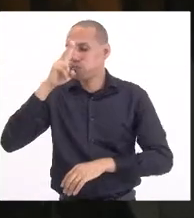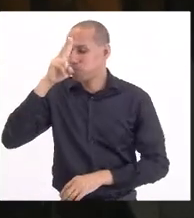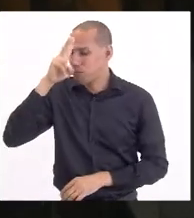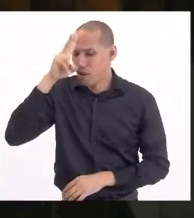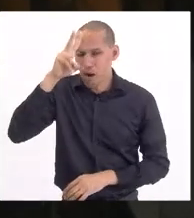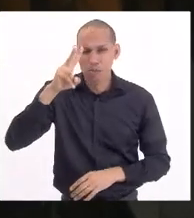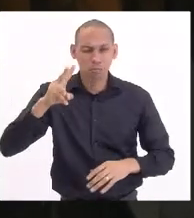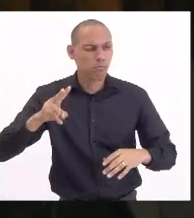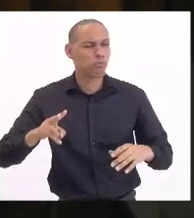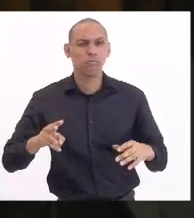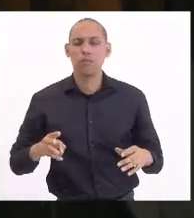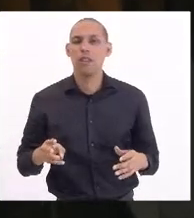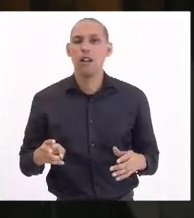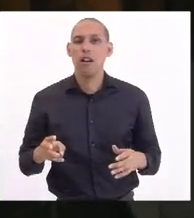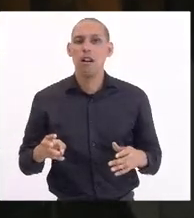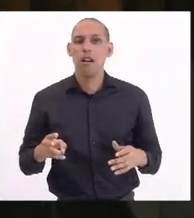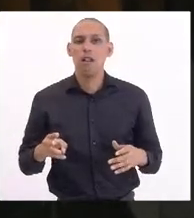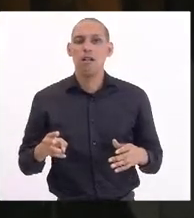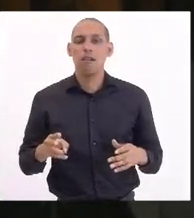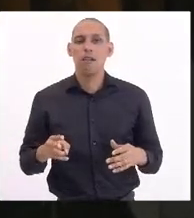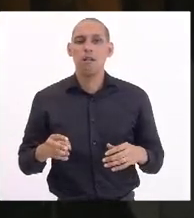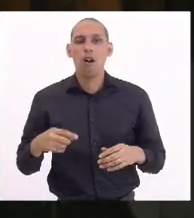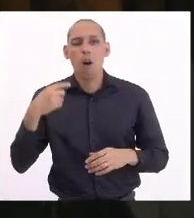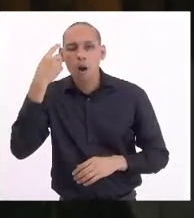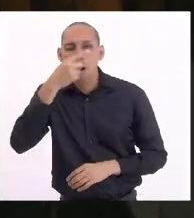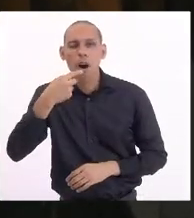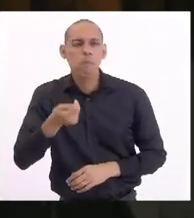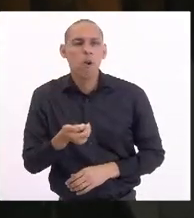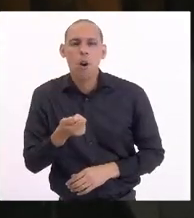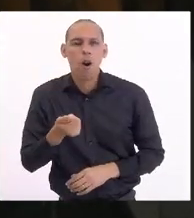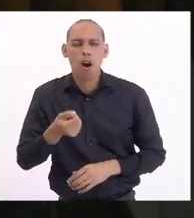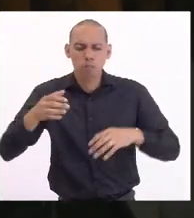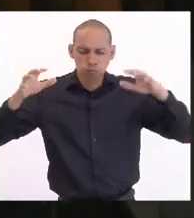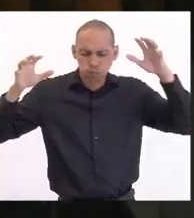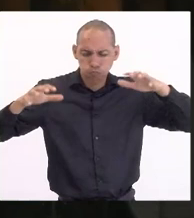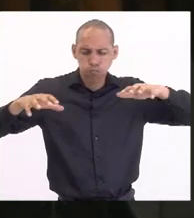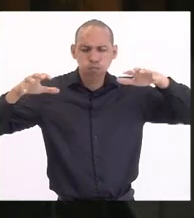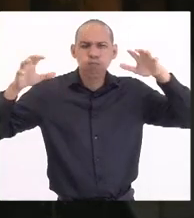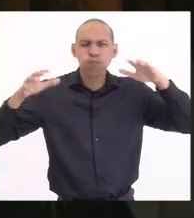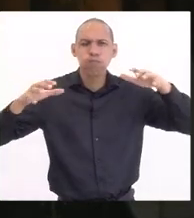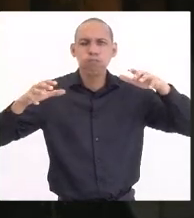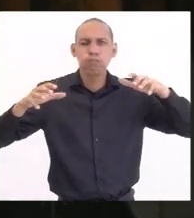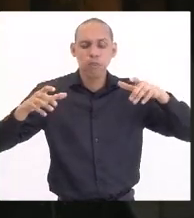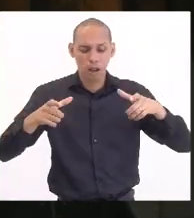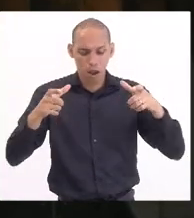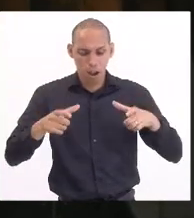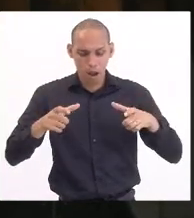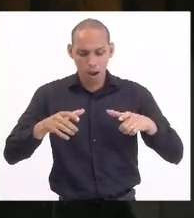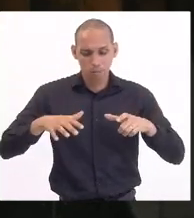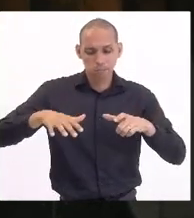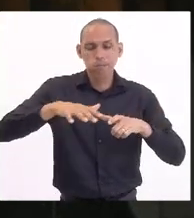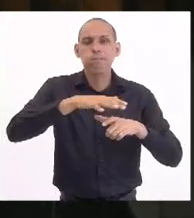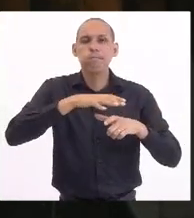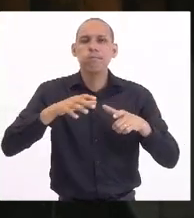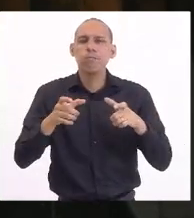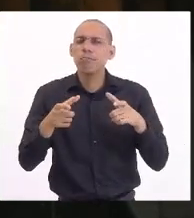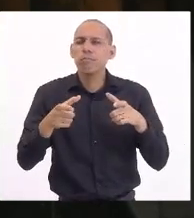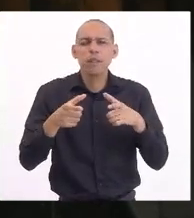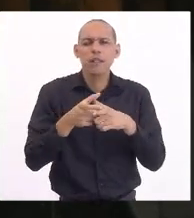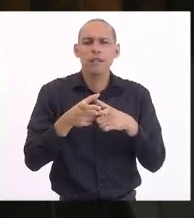que desaba em poucas horas numa área relativamente